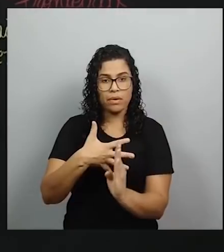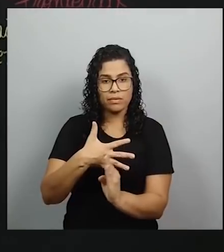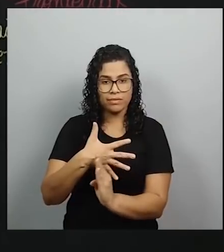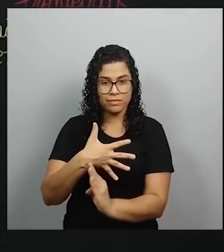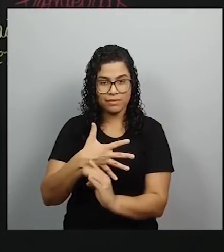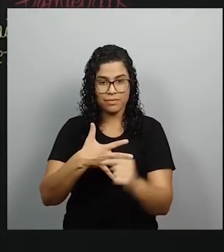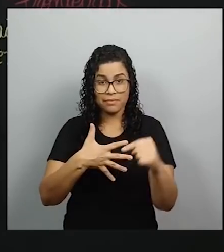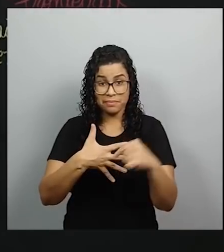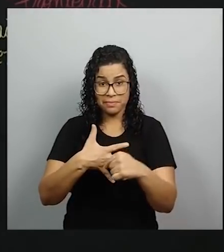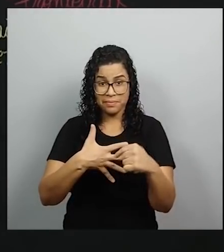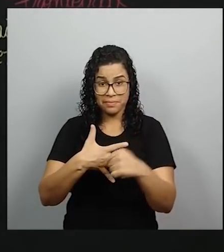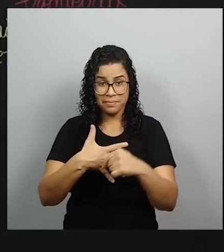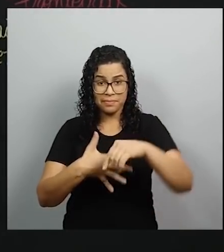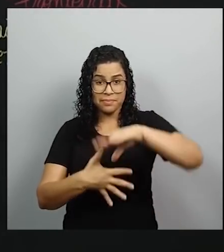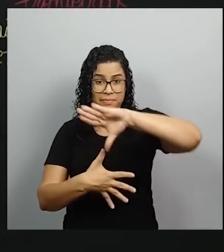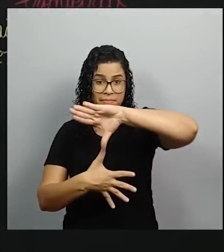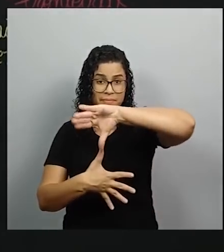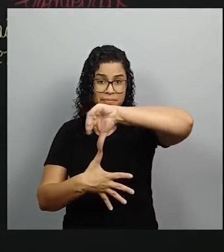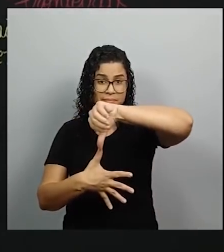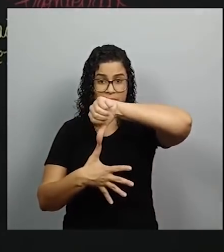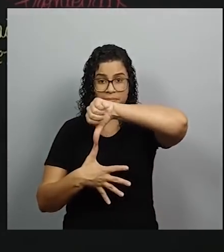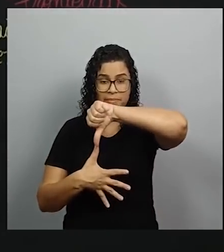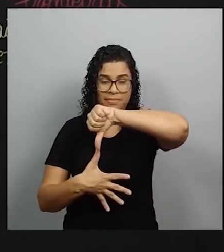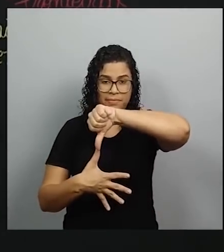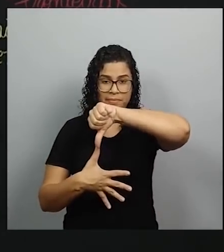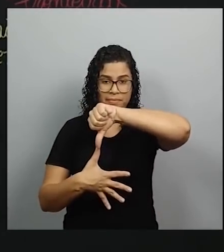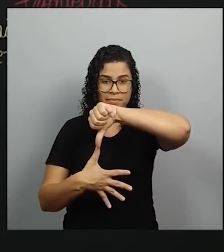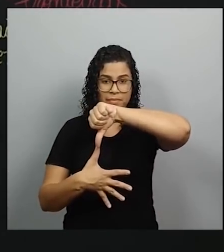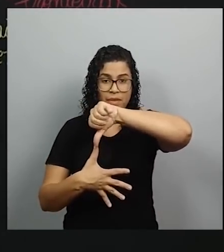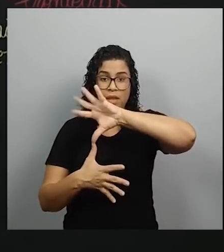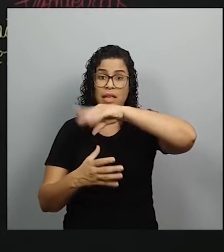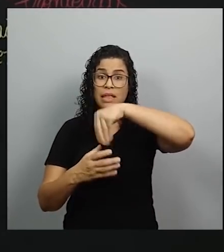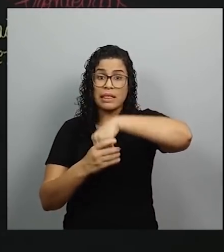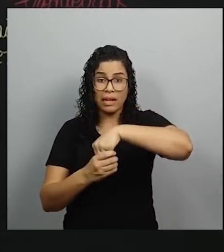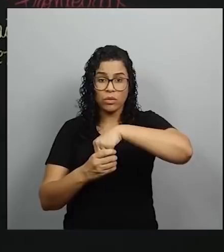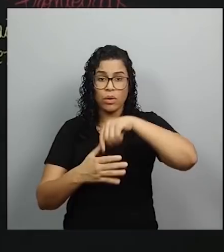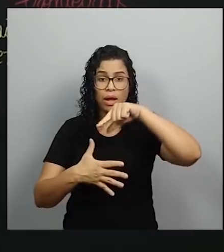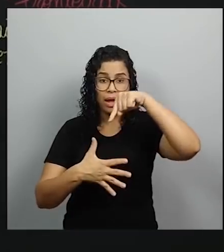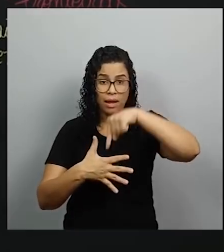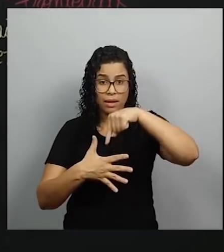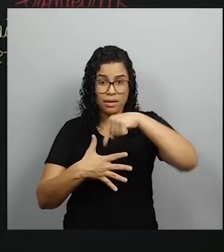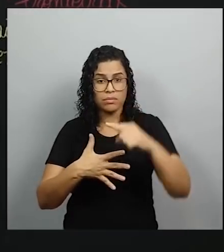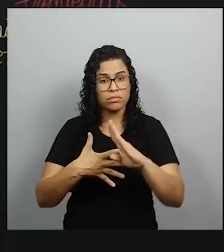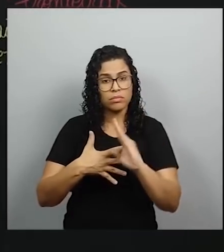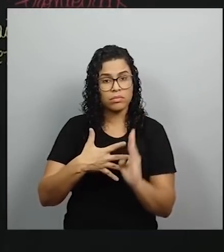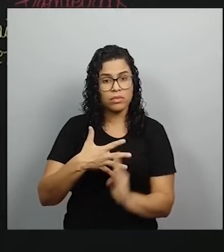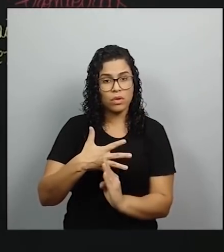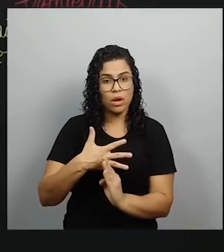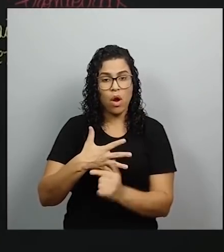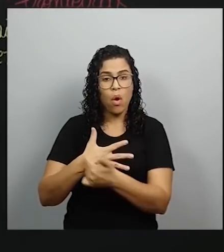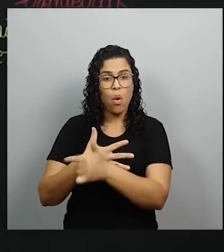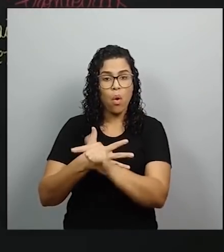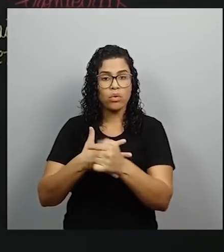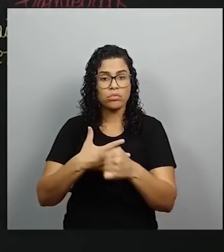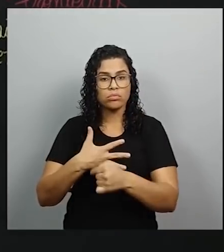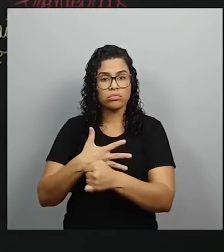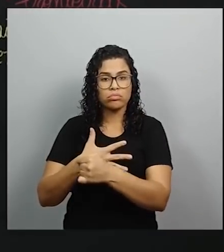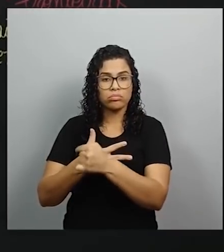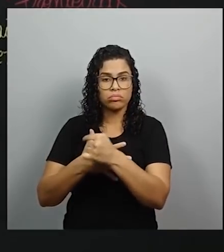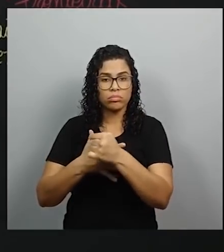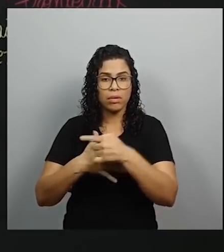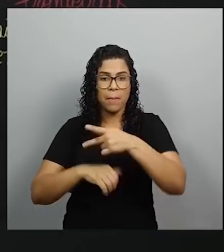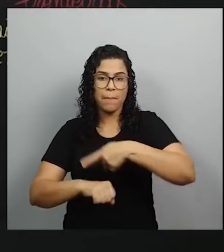do continente americano. E dentro da porção sul do continente americano, nós é que temos